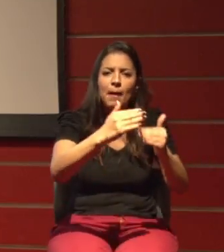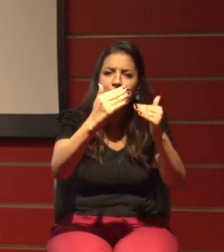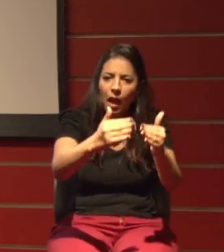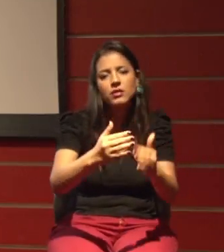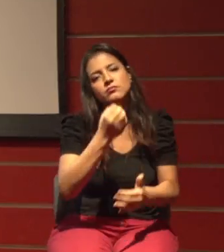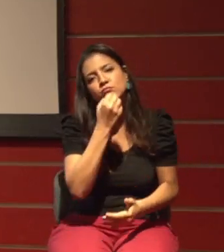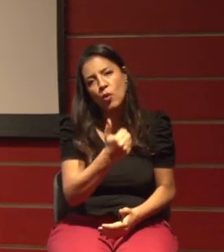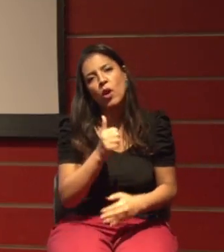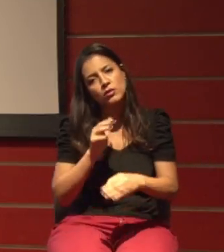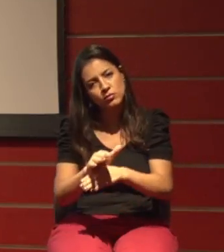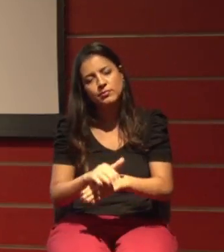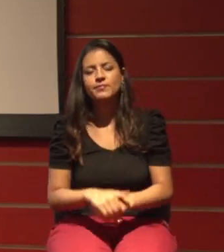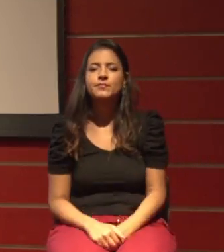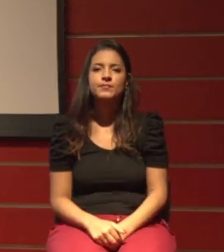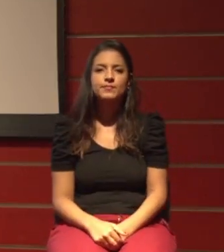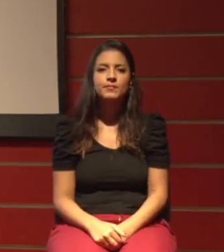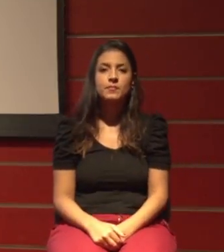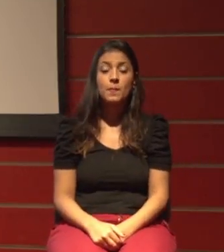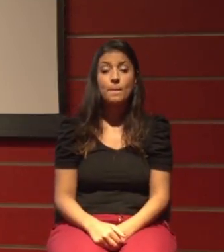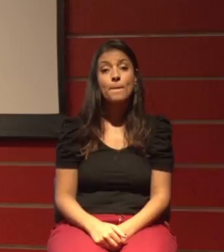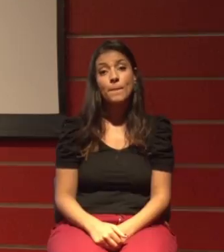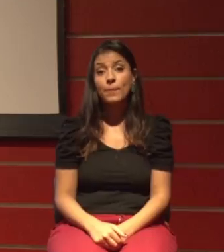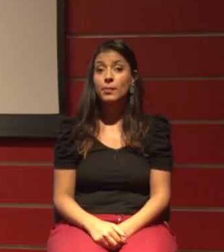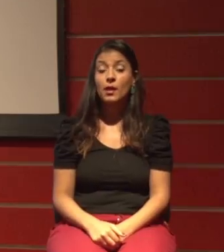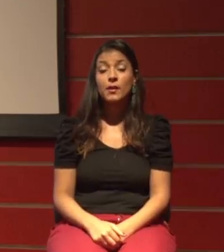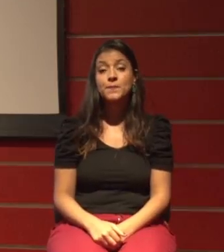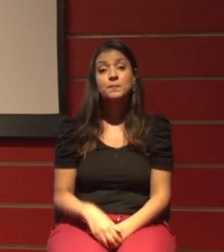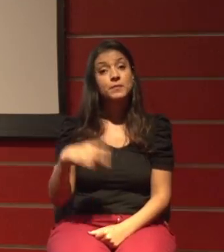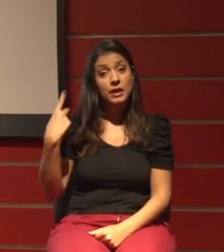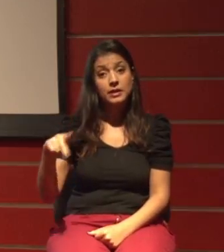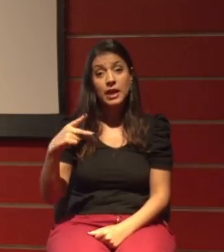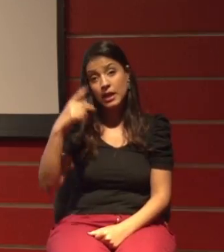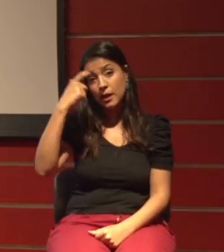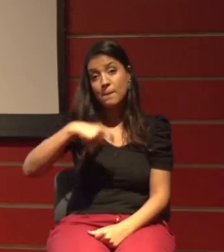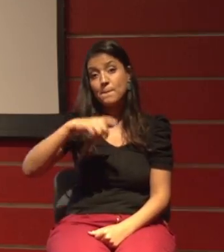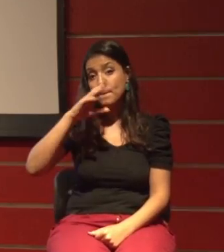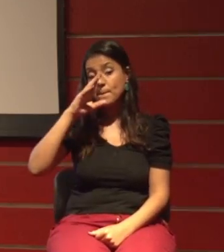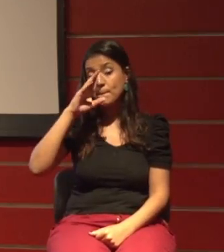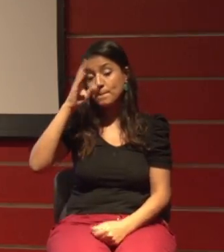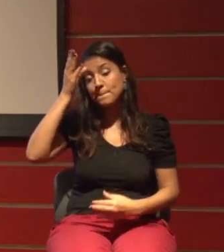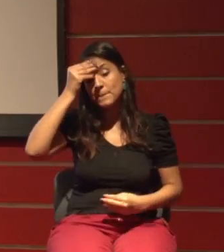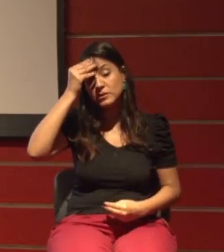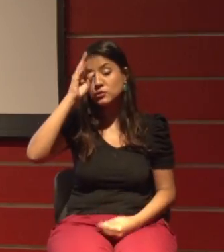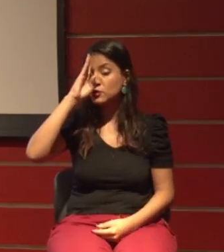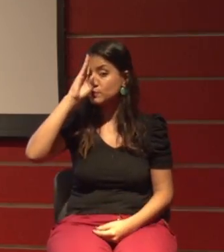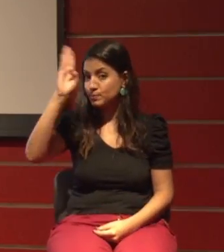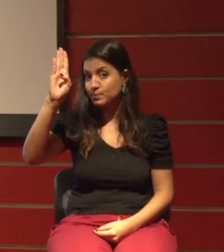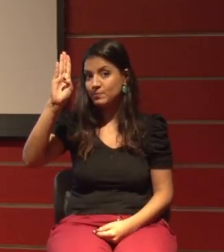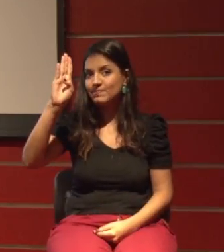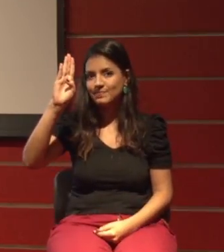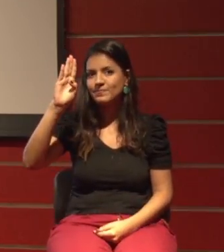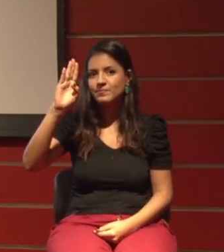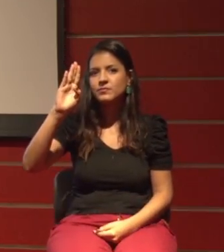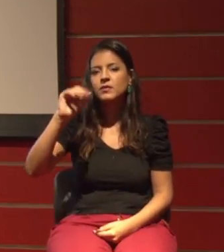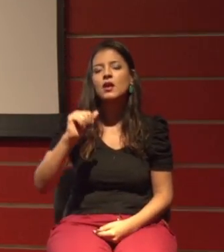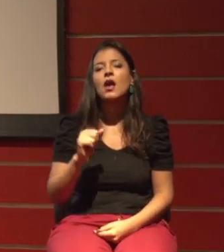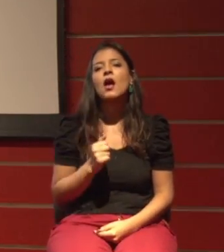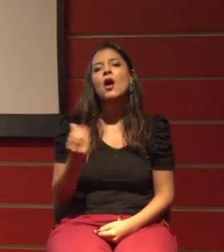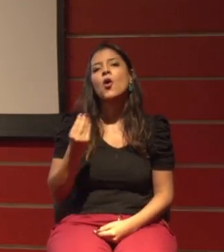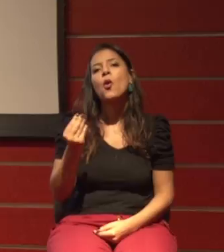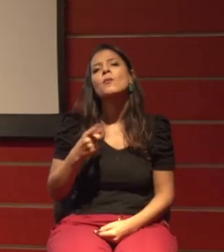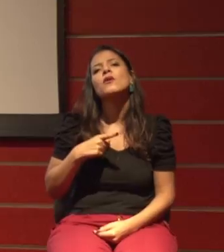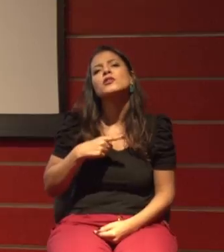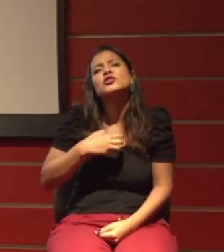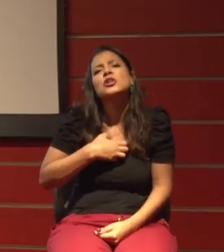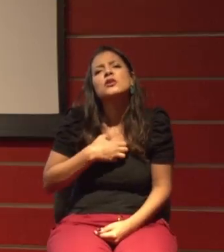ao mundo do protagonista a primeira coisa que que eu faço numa história introdução ao mundo do protagonista né faça o de modo original algo